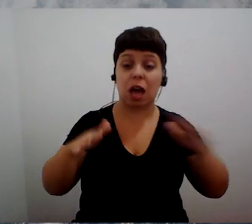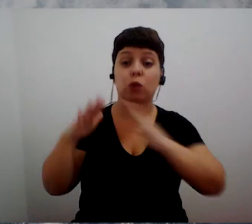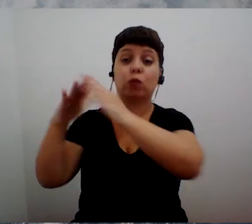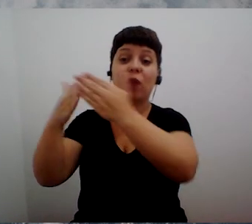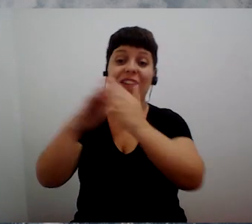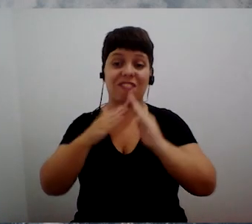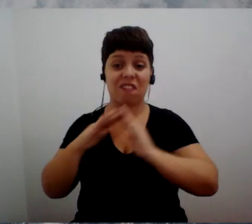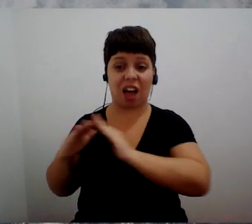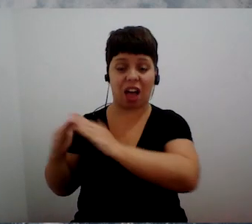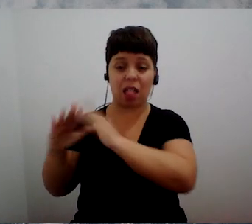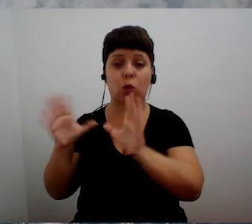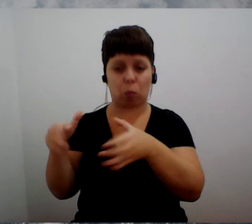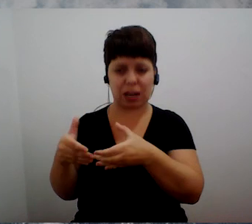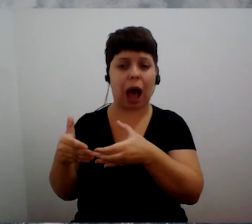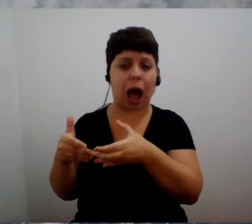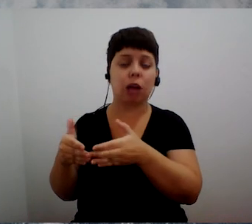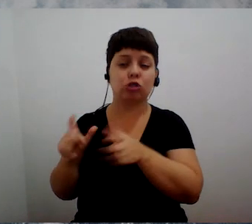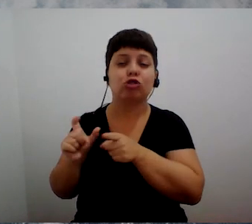com as comunidades